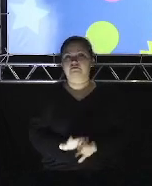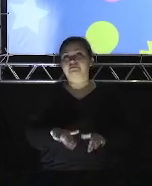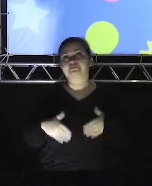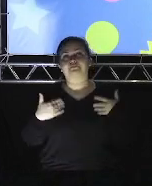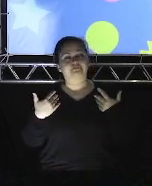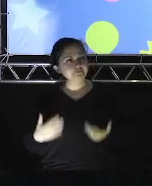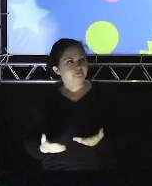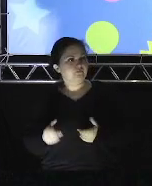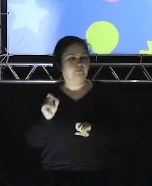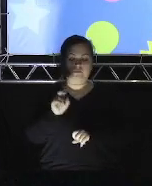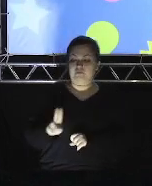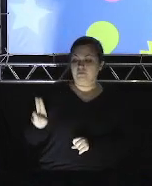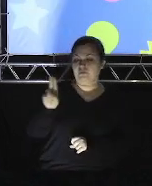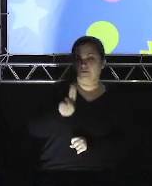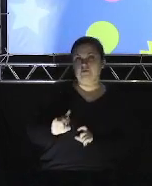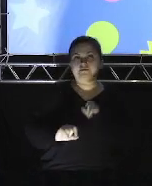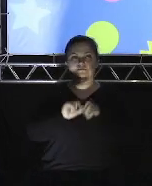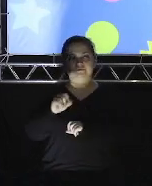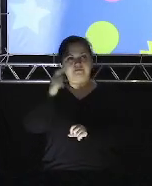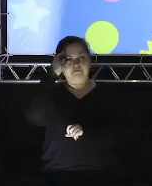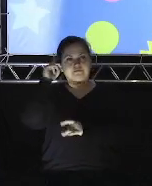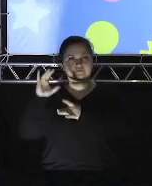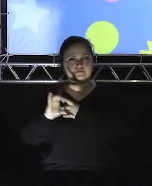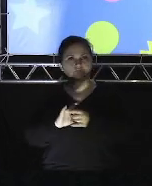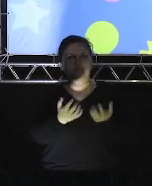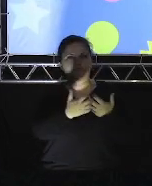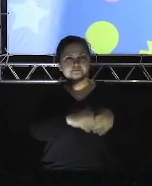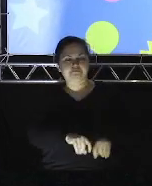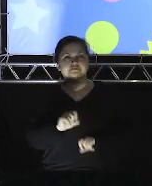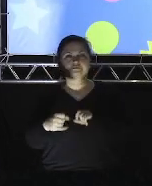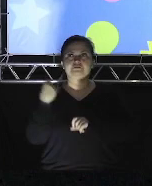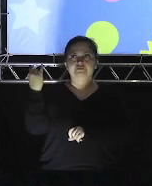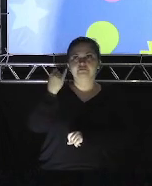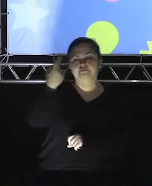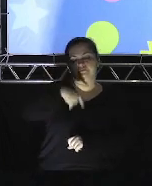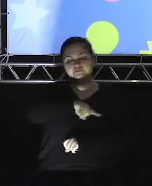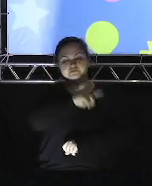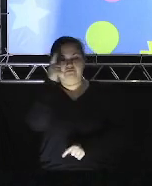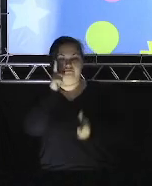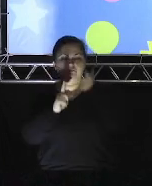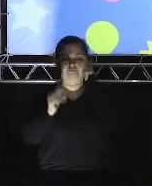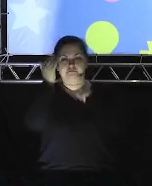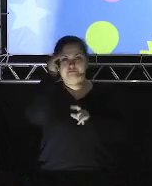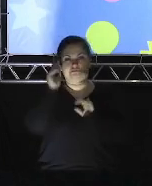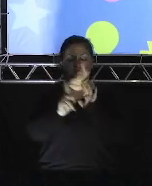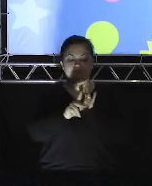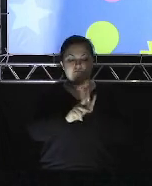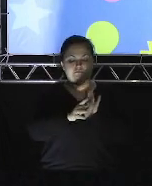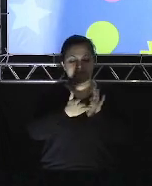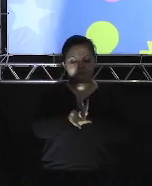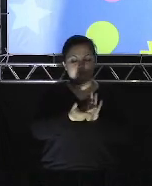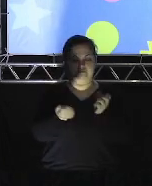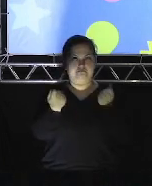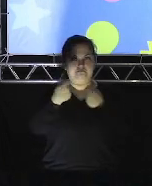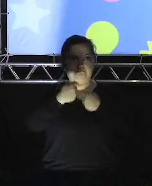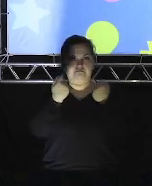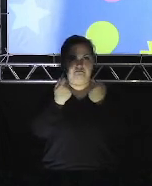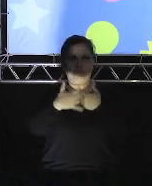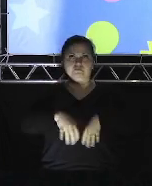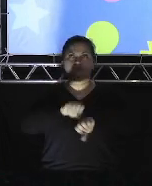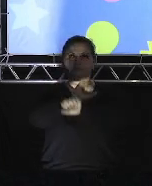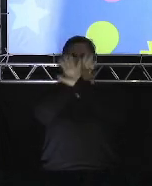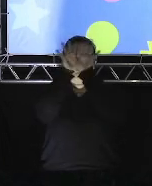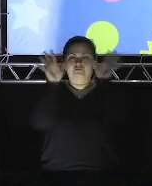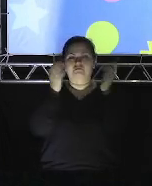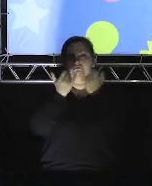Então, utilizar a lente do sistema, ela é fundamental para a gente entender se a atuação de agilidade está fazendo sentido. Né?